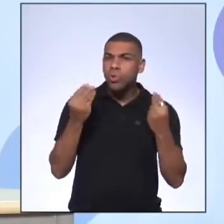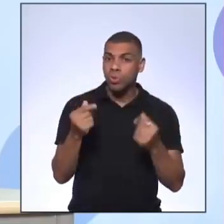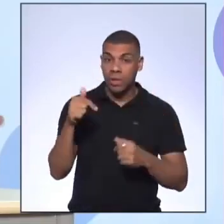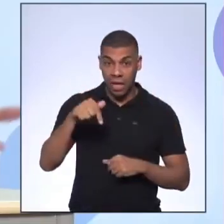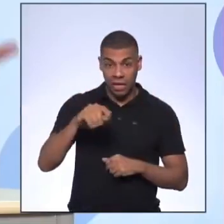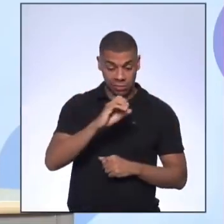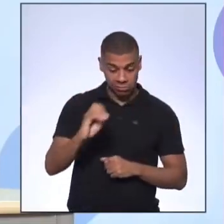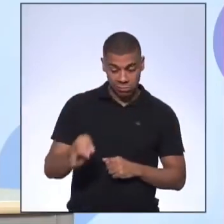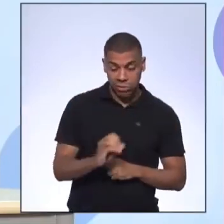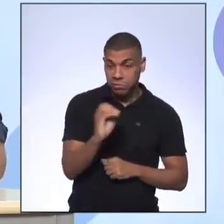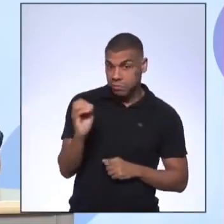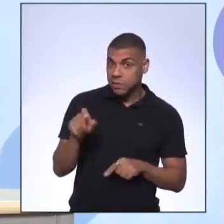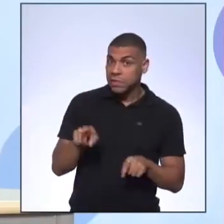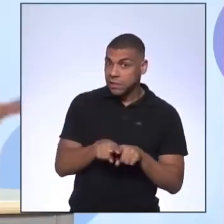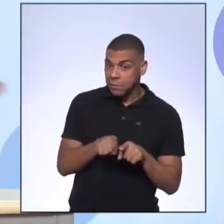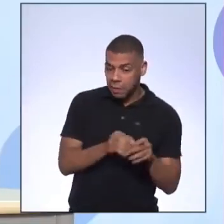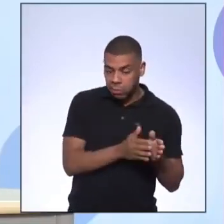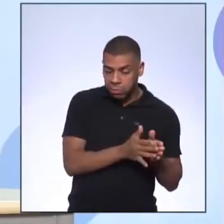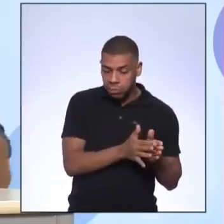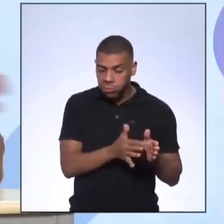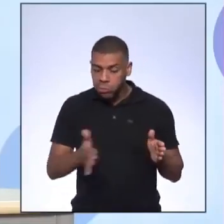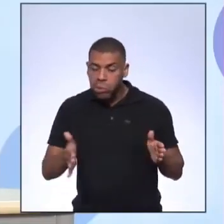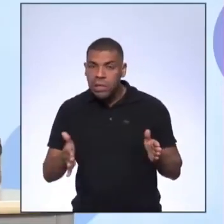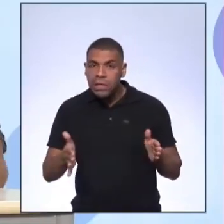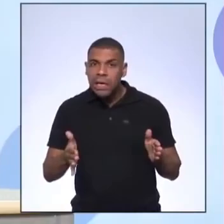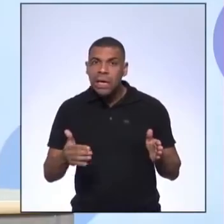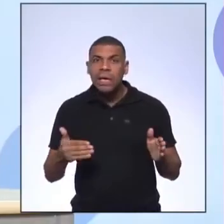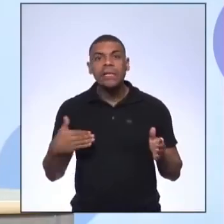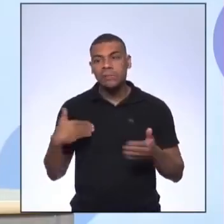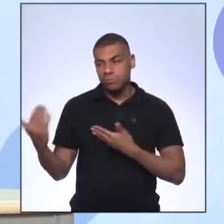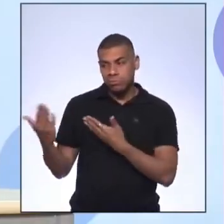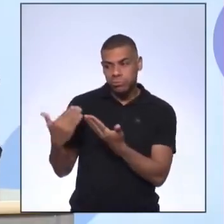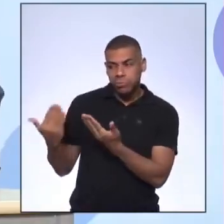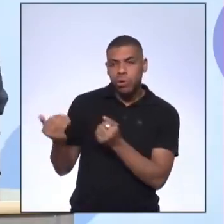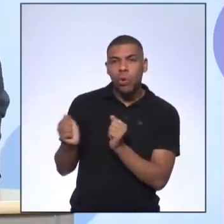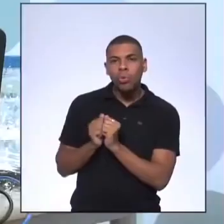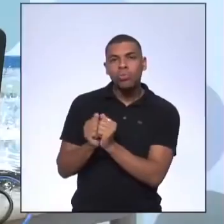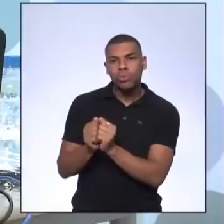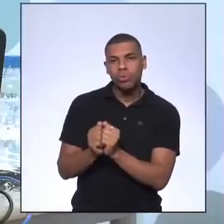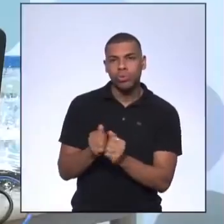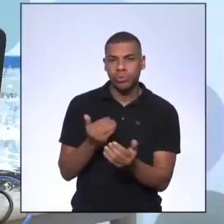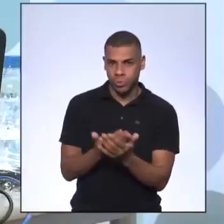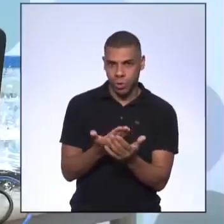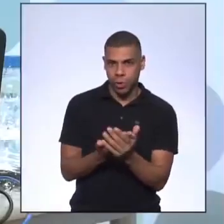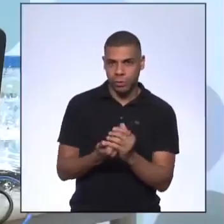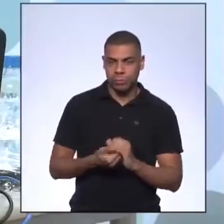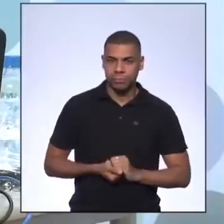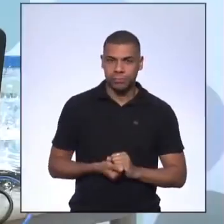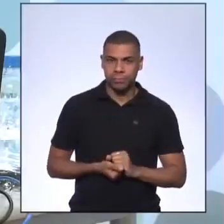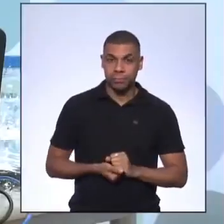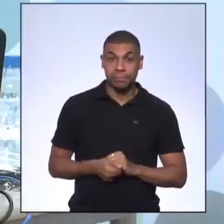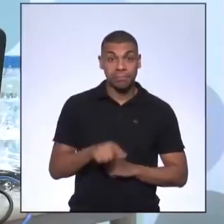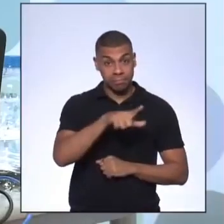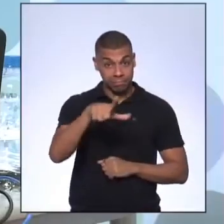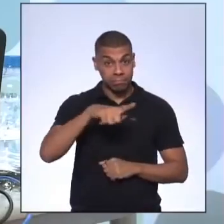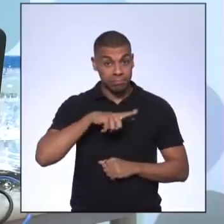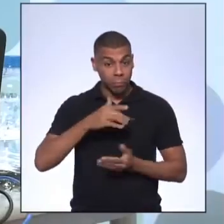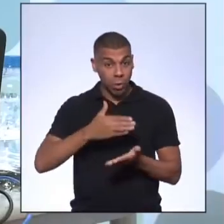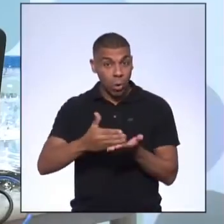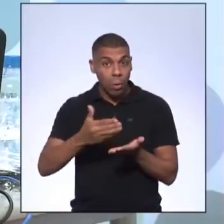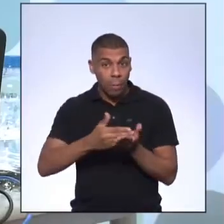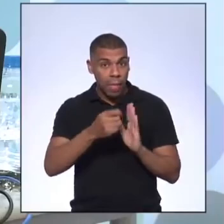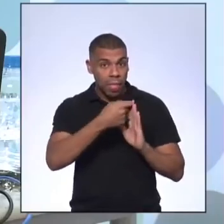e propõe outras para que nós tiremos aqui lá, e fica esse bate-bola aqui e lá. Certo, vamos lá, ó, gente. Então, vocês façam e comecem a